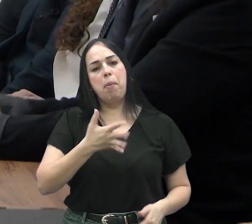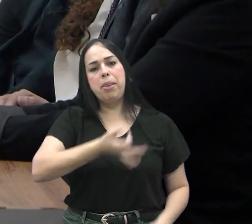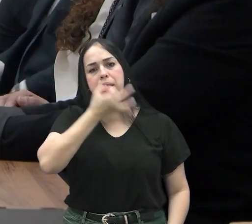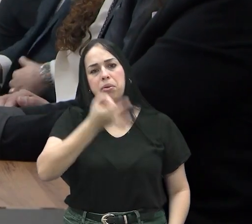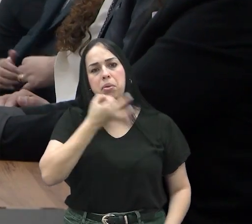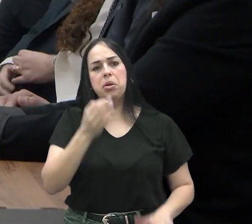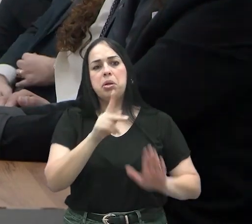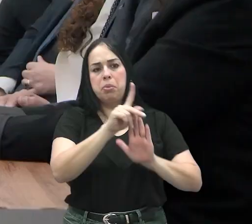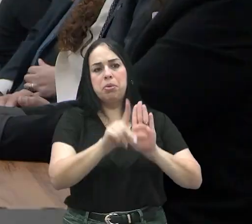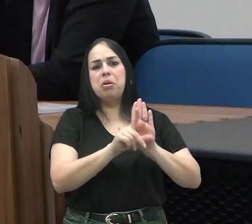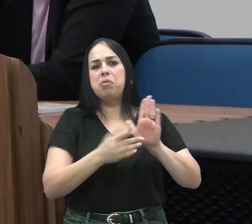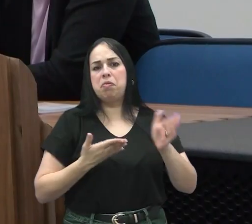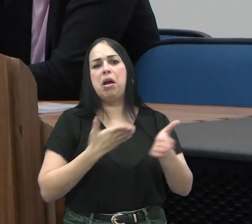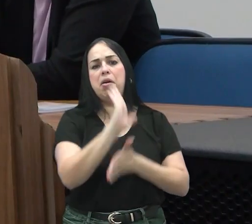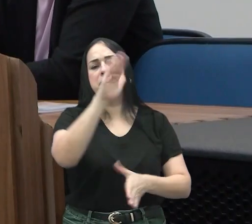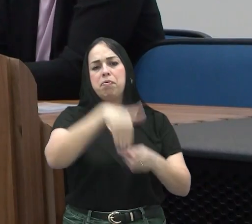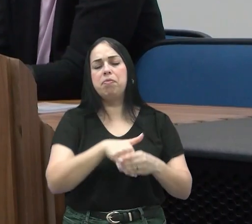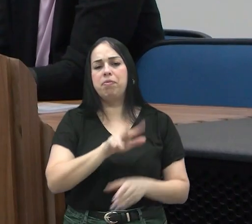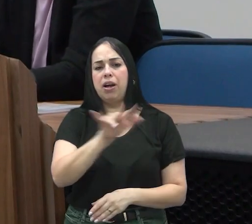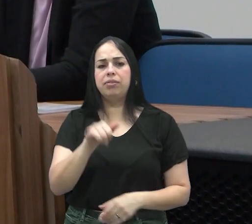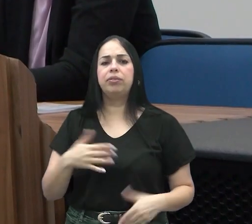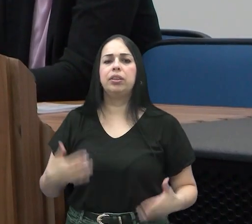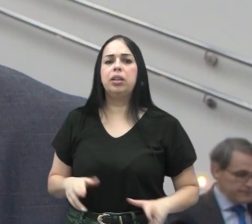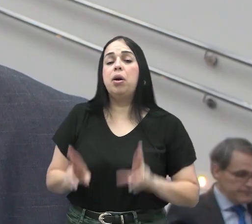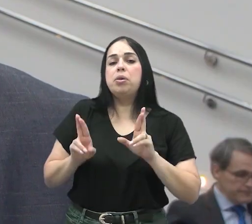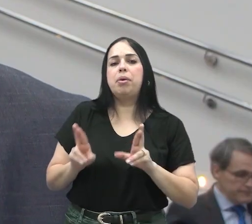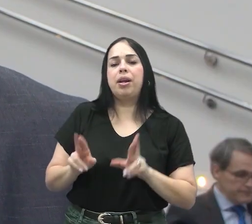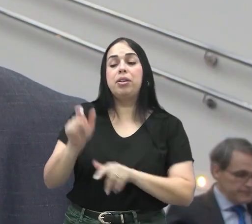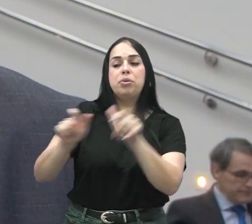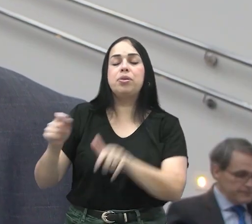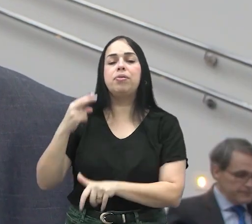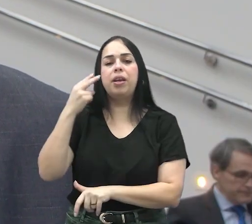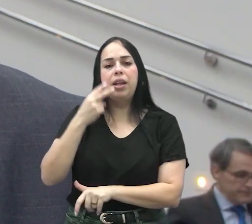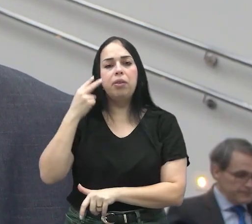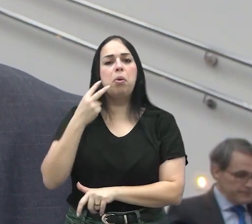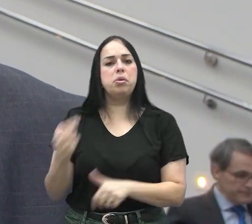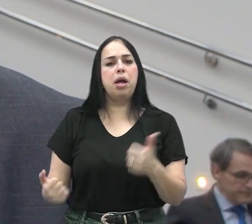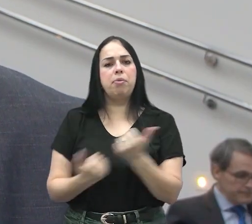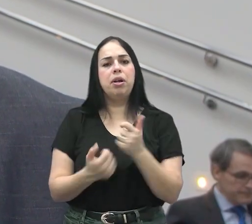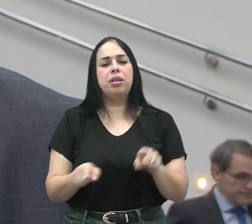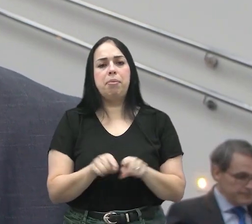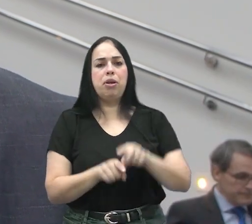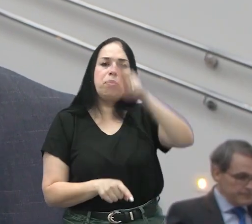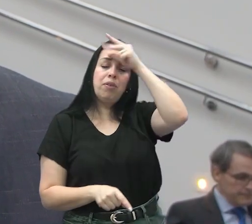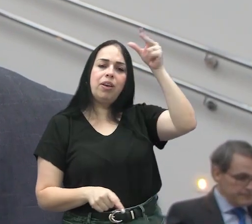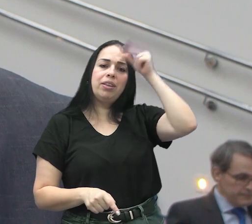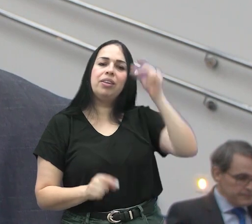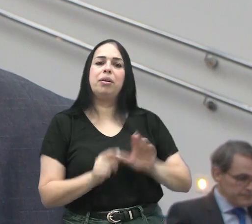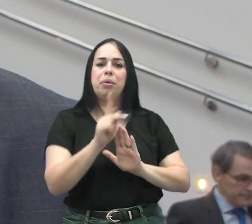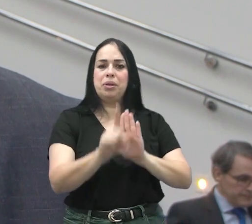parlamentares acreditam que a propositura pode ser aprovada em breve. A gente espera a sensibilidade aí dos vereadores e do